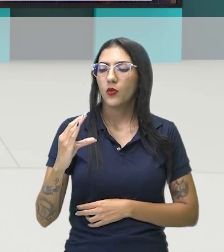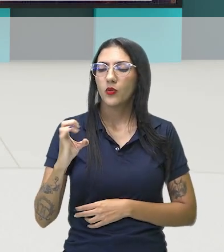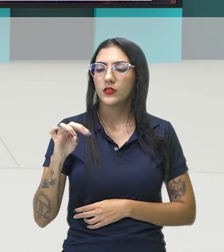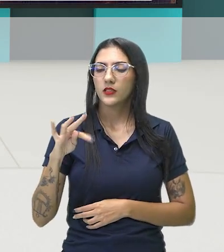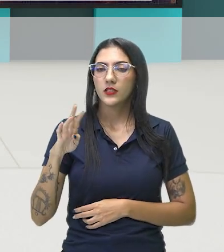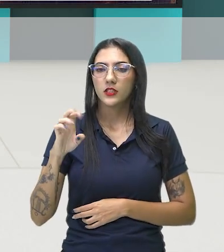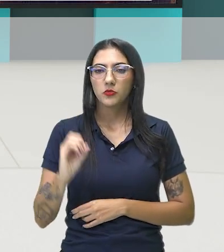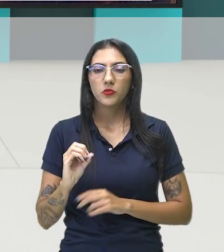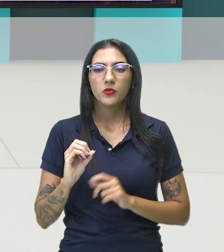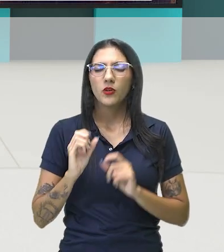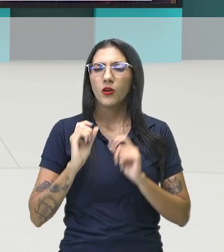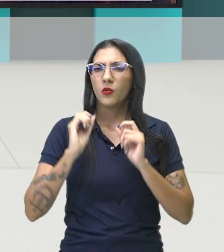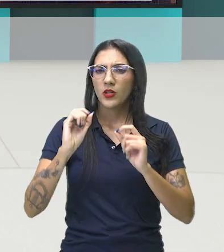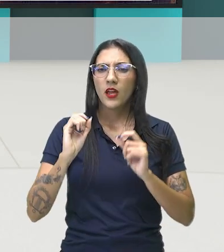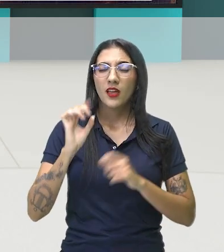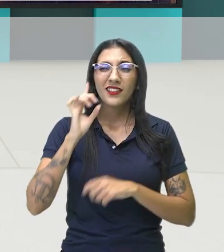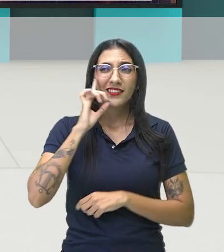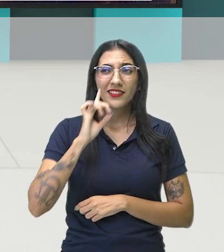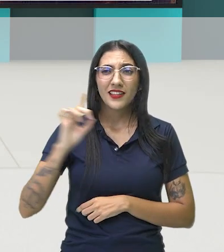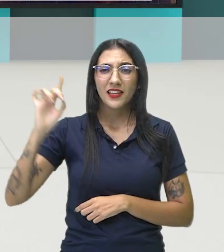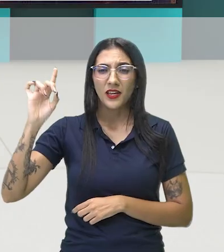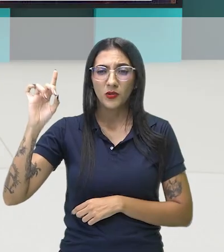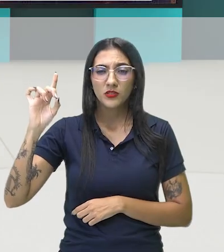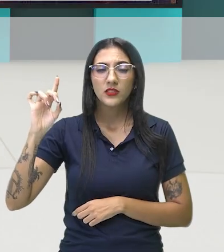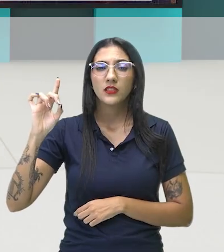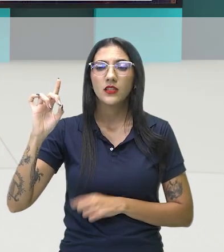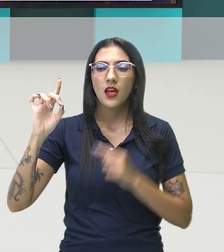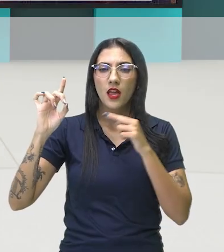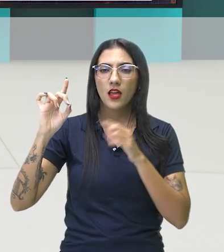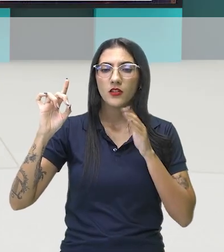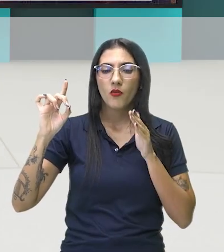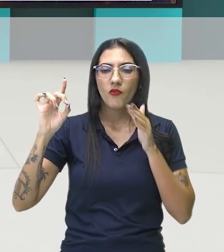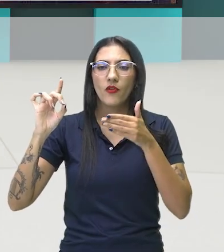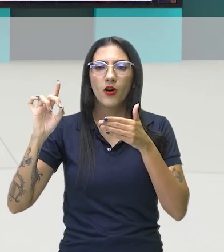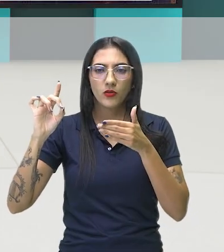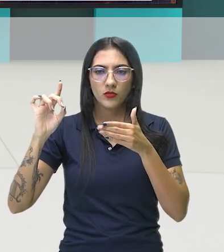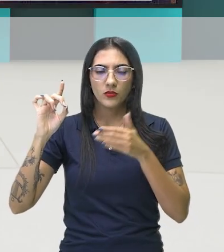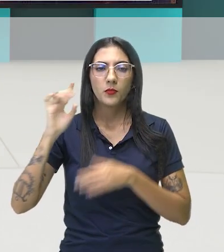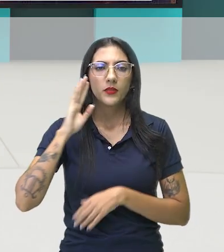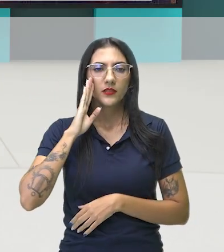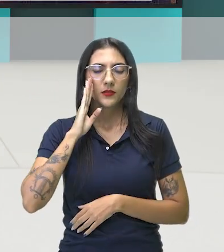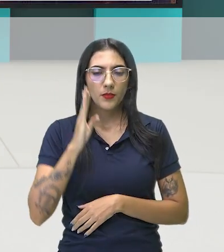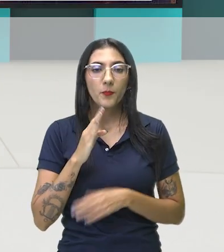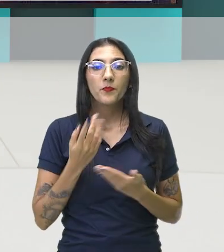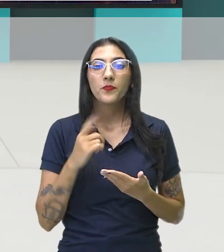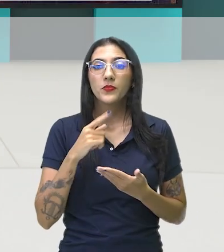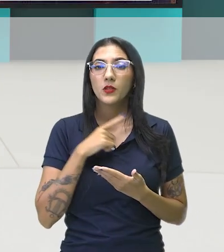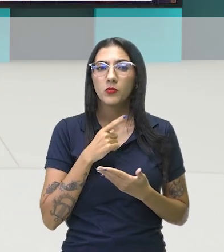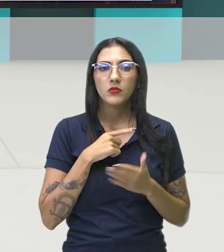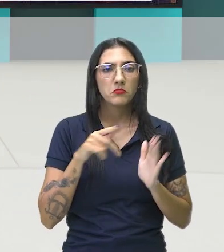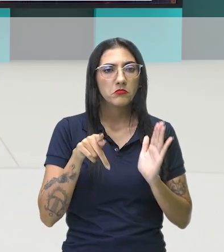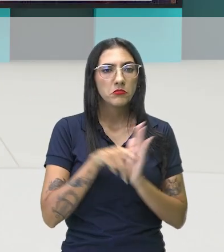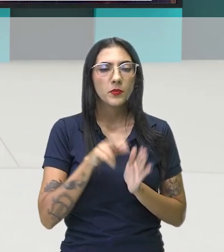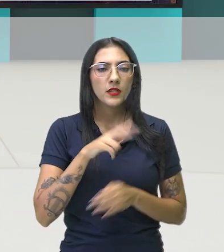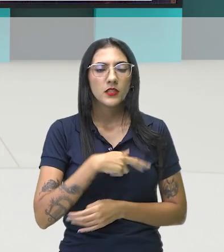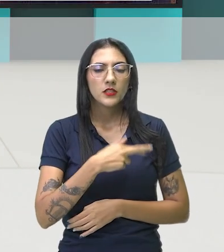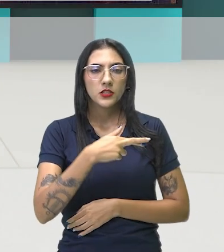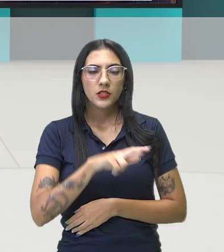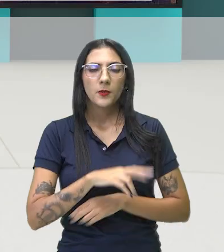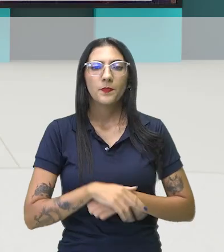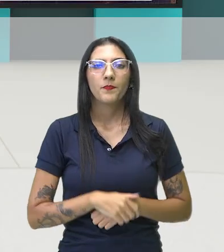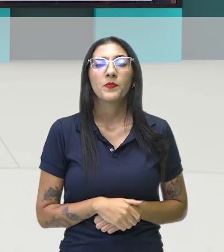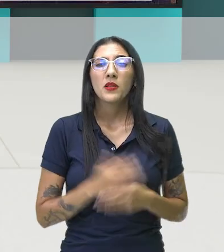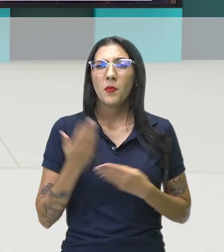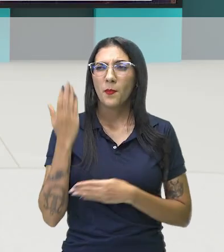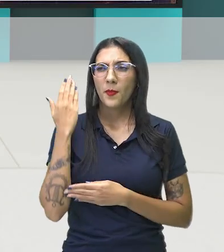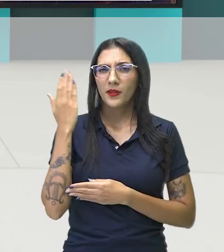teocentrismo, que significa Deus como centro do mundo, é uma arte essencialmente religiosa. Ou seja,